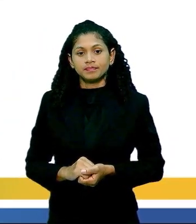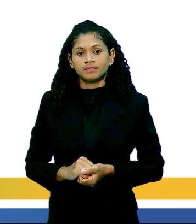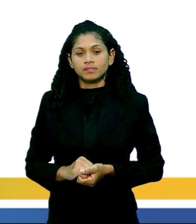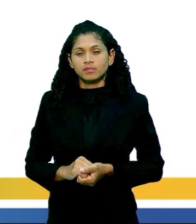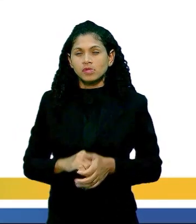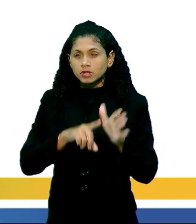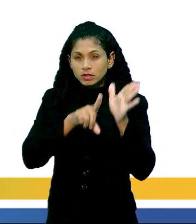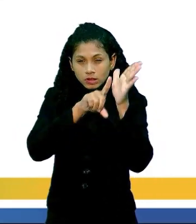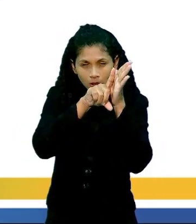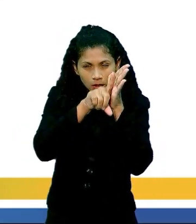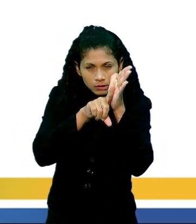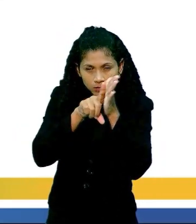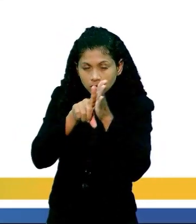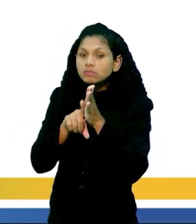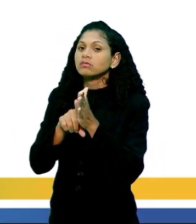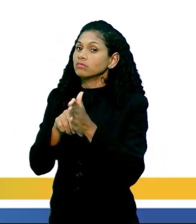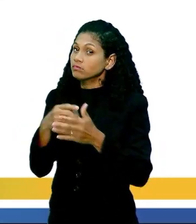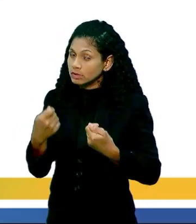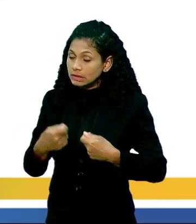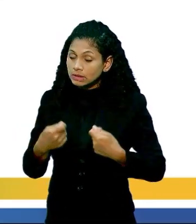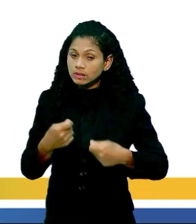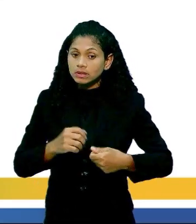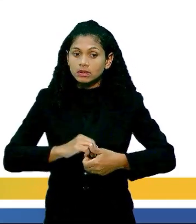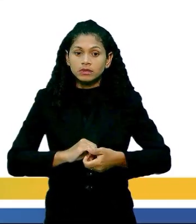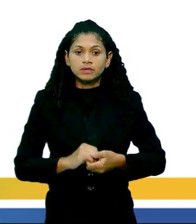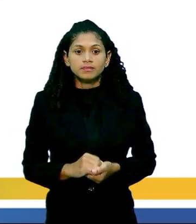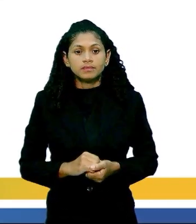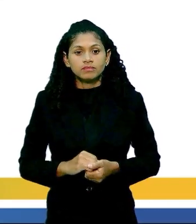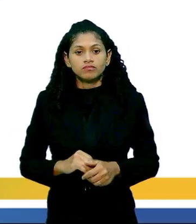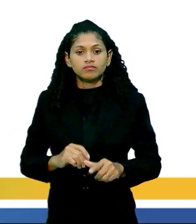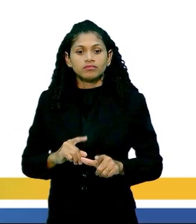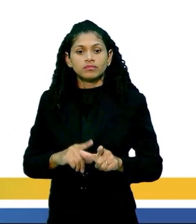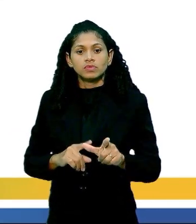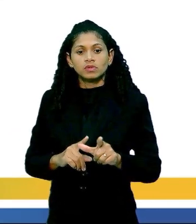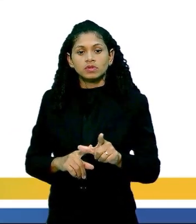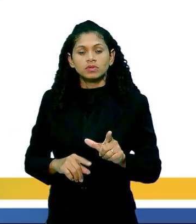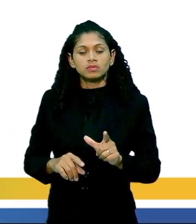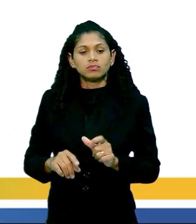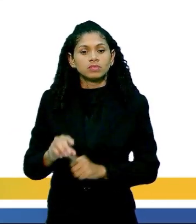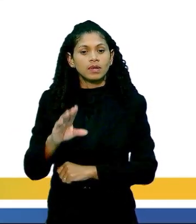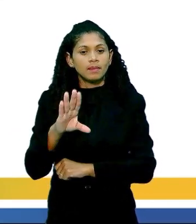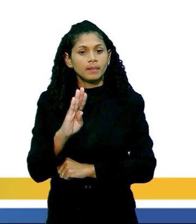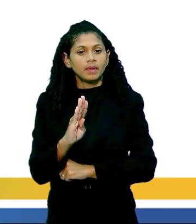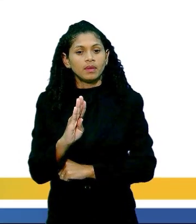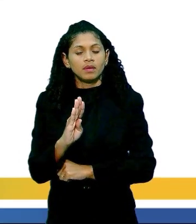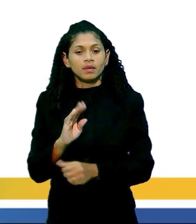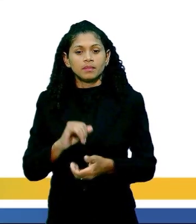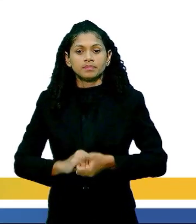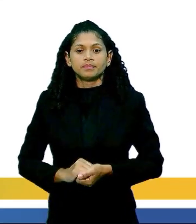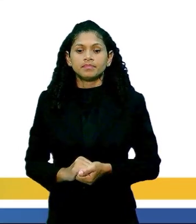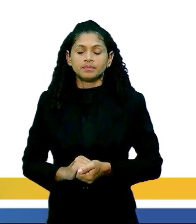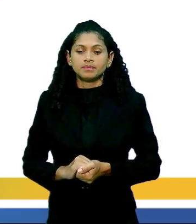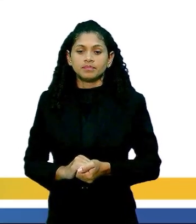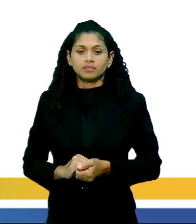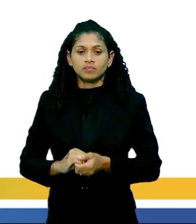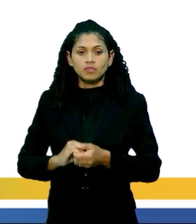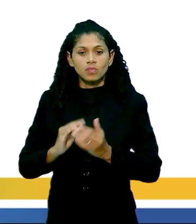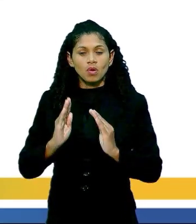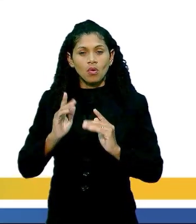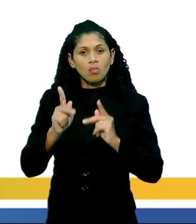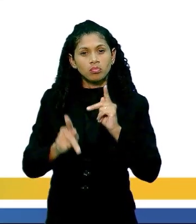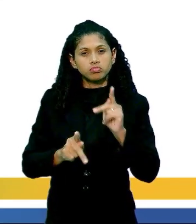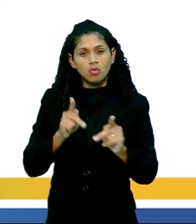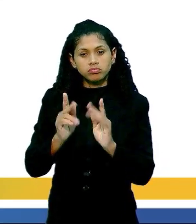Não. Vamos à próxima. Pode até ser que esteja correta, mas vamos à próxima. B. A